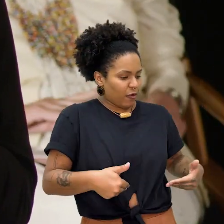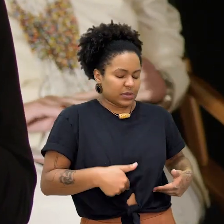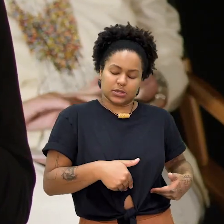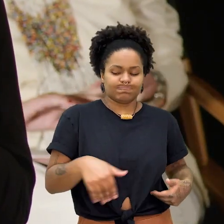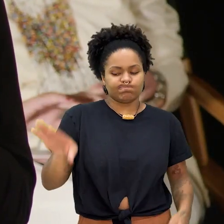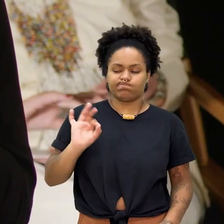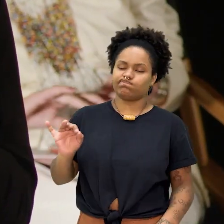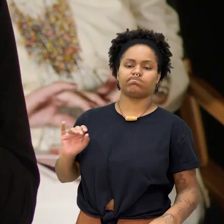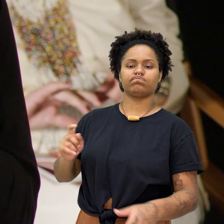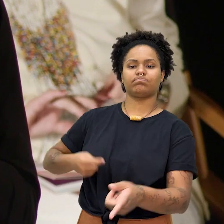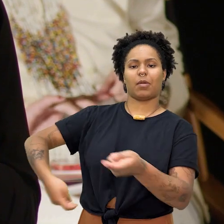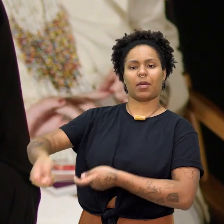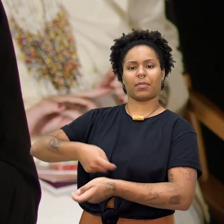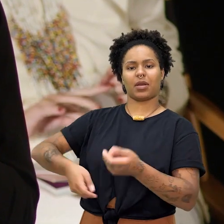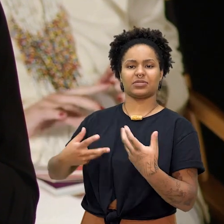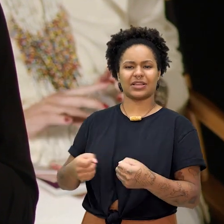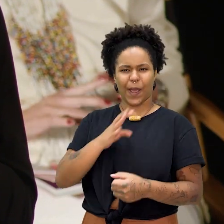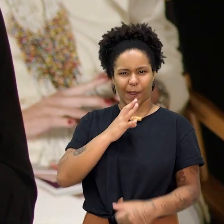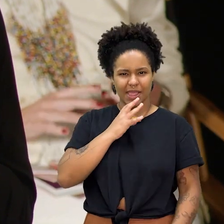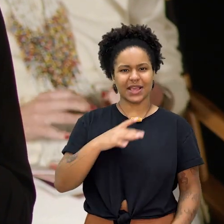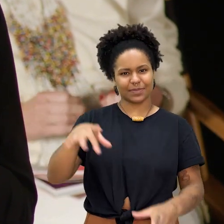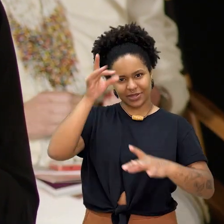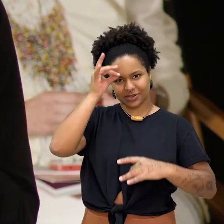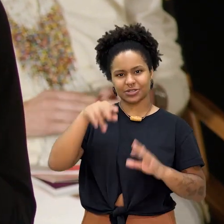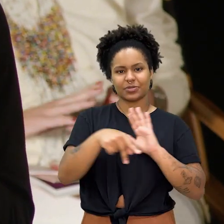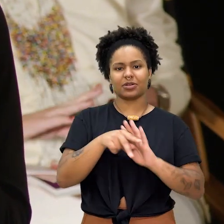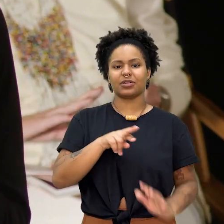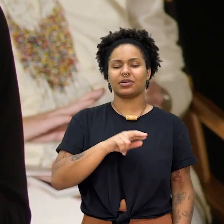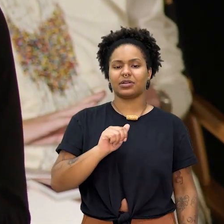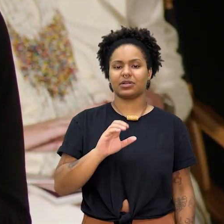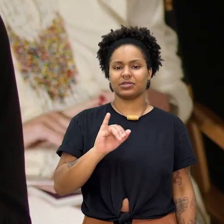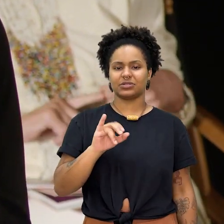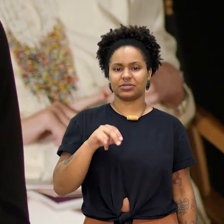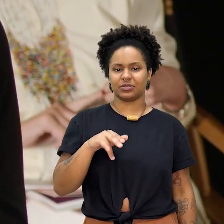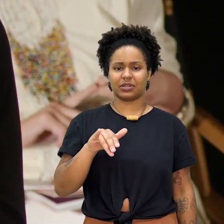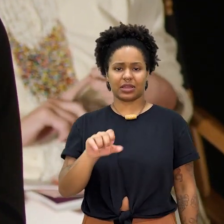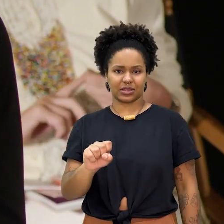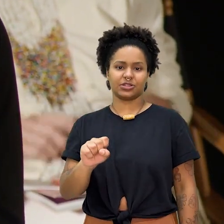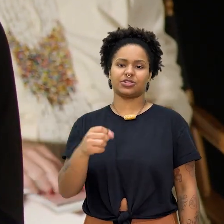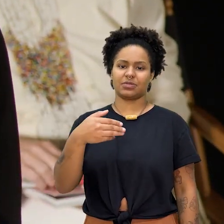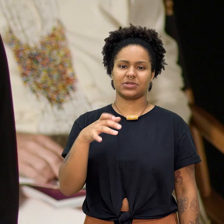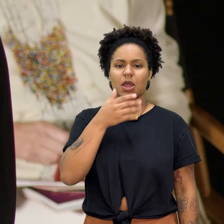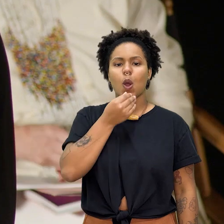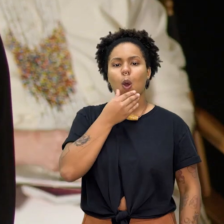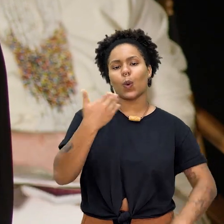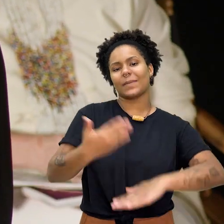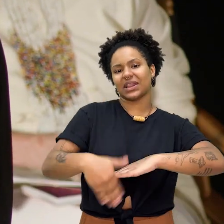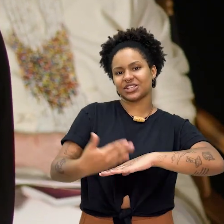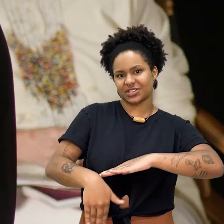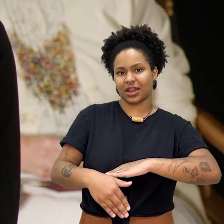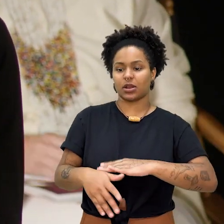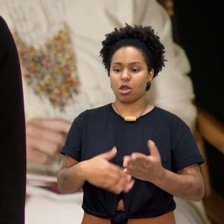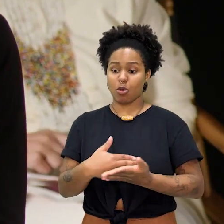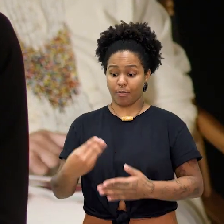o personagem dos Racionais MCs, do Homem na Estrada, que recomeça